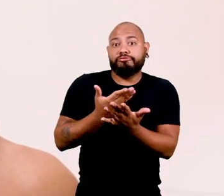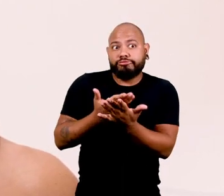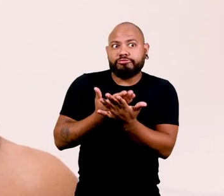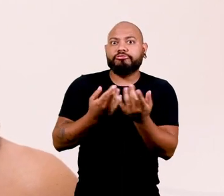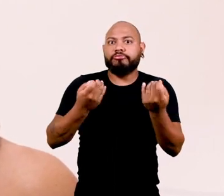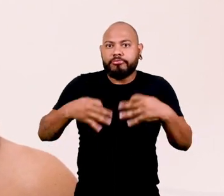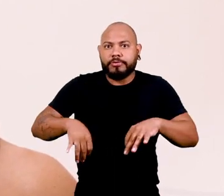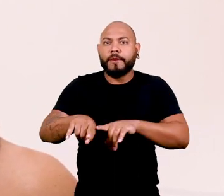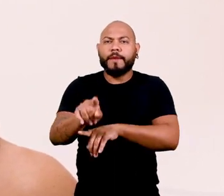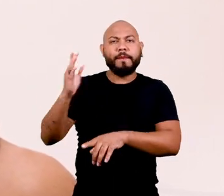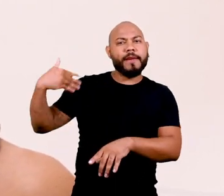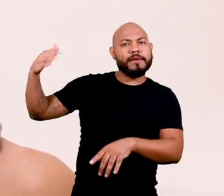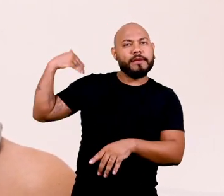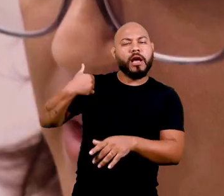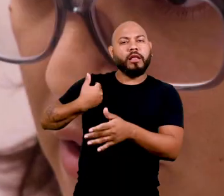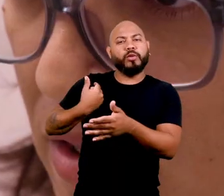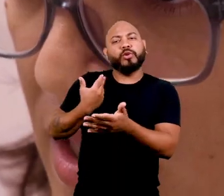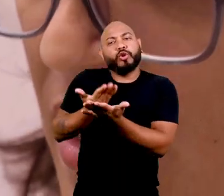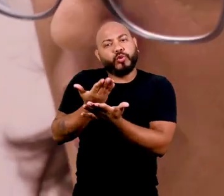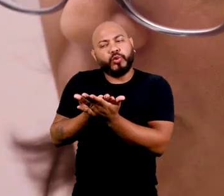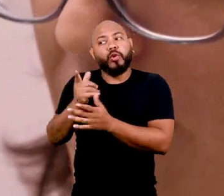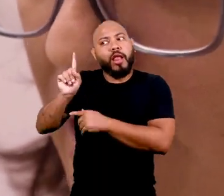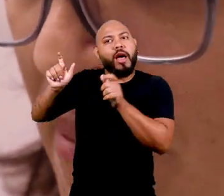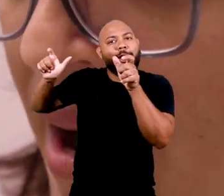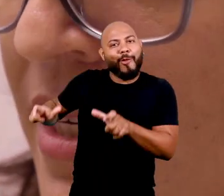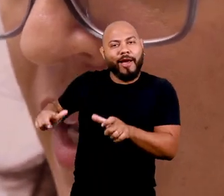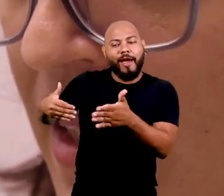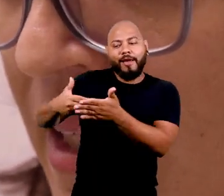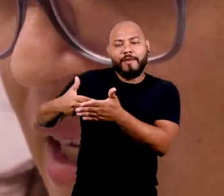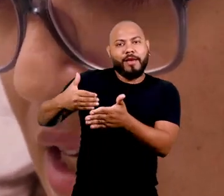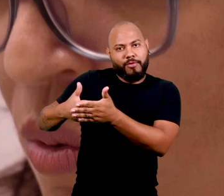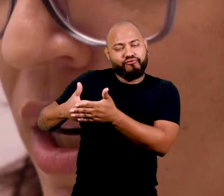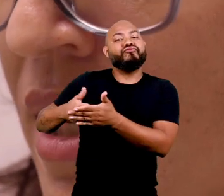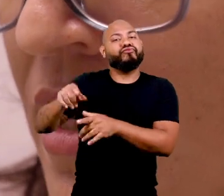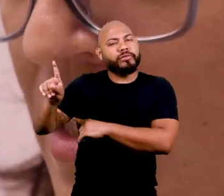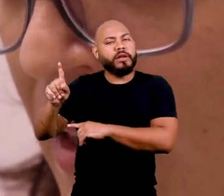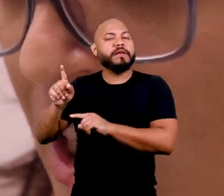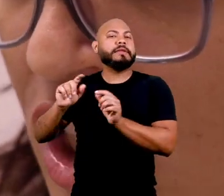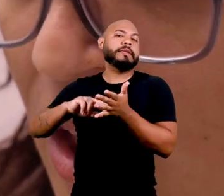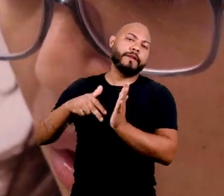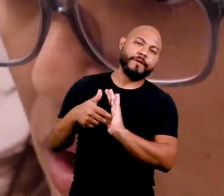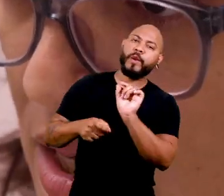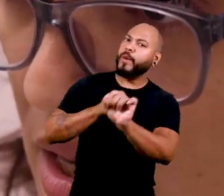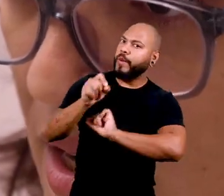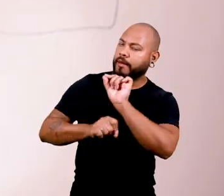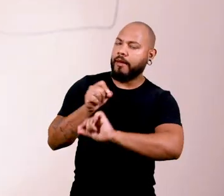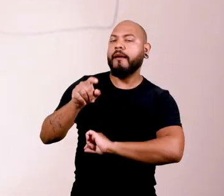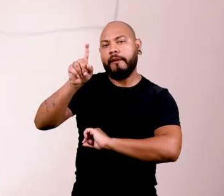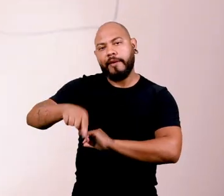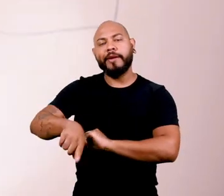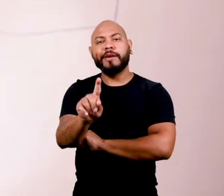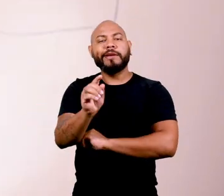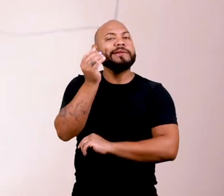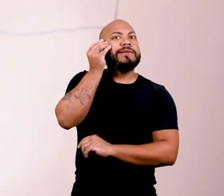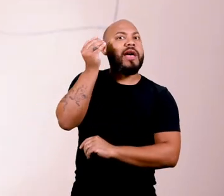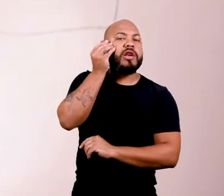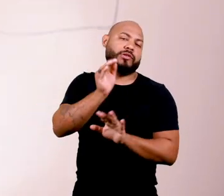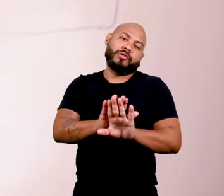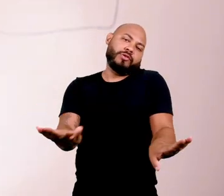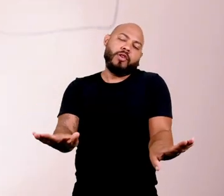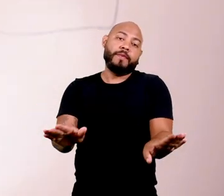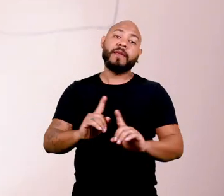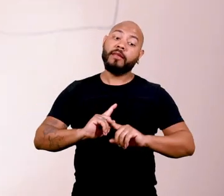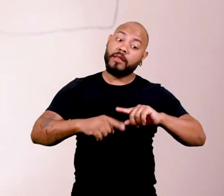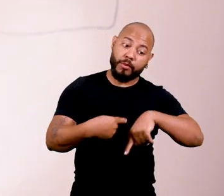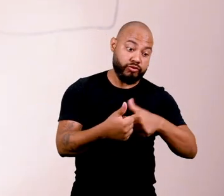foram feitos lá em Ribeirão Preto eram fase 1, em que você quer mais garantir a segurança, testar a dose. E uma vez que você sabe então